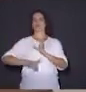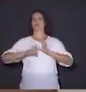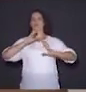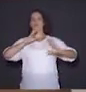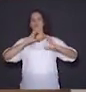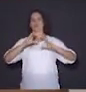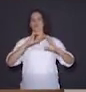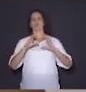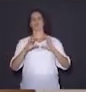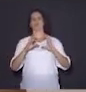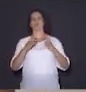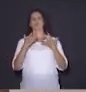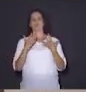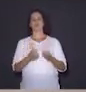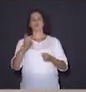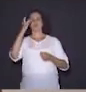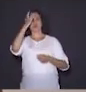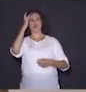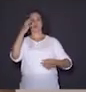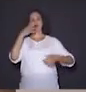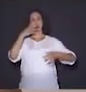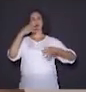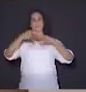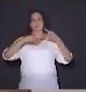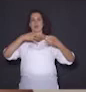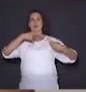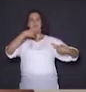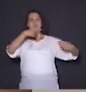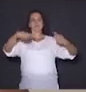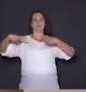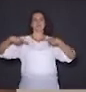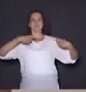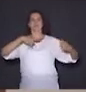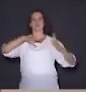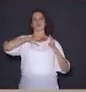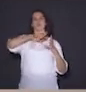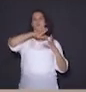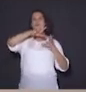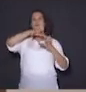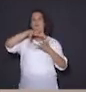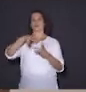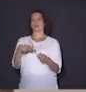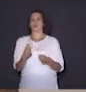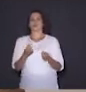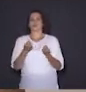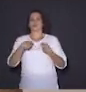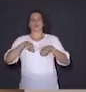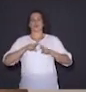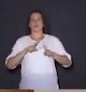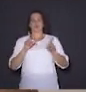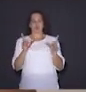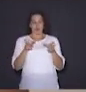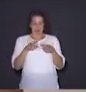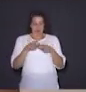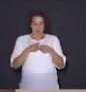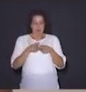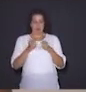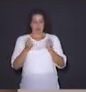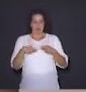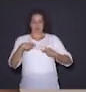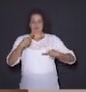as pessoas troquem opiniões ao redor do globo e de maneira muito menos restrito e restringido do que antes é